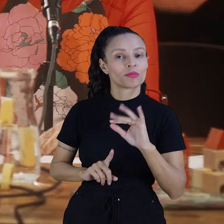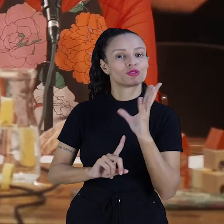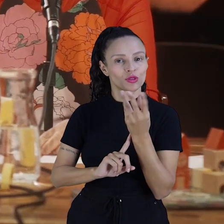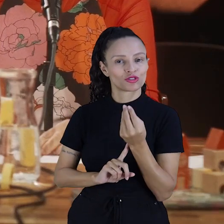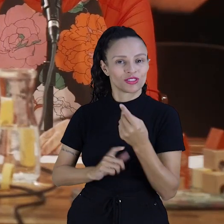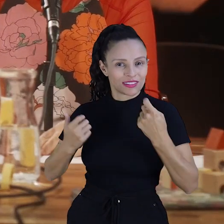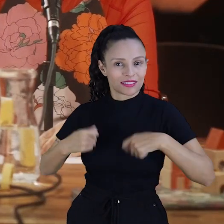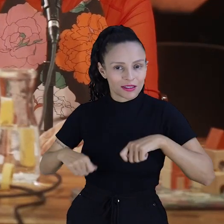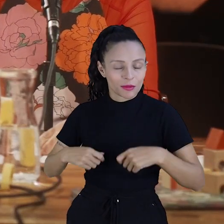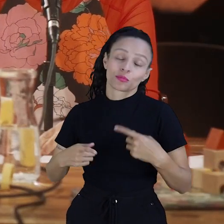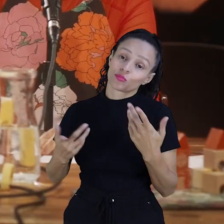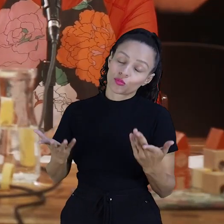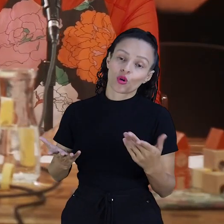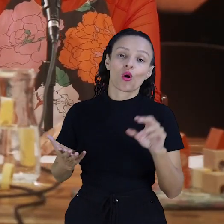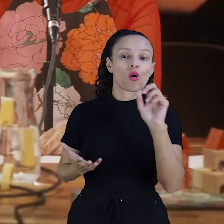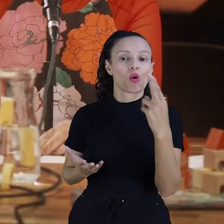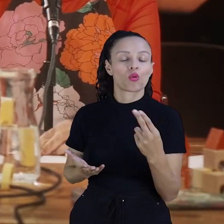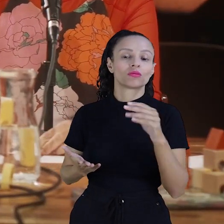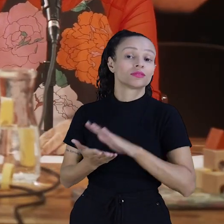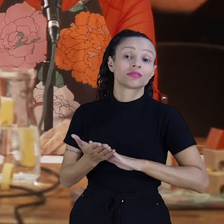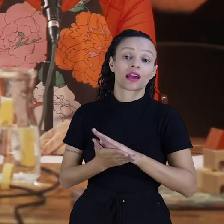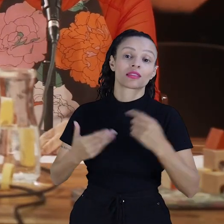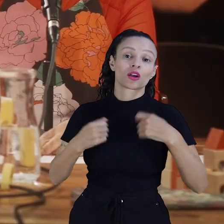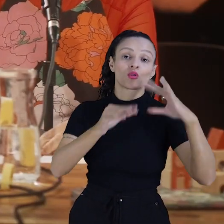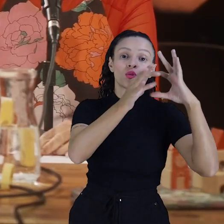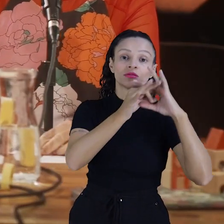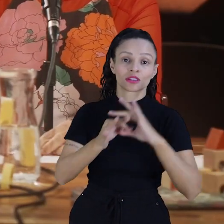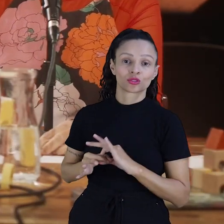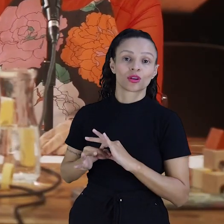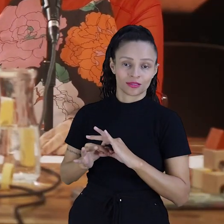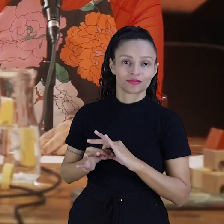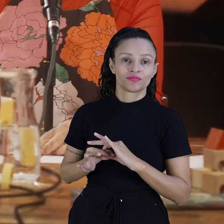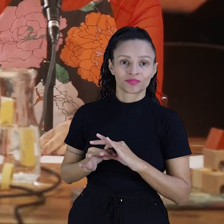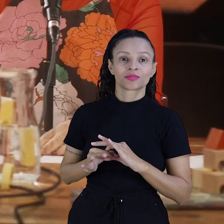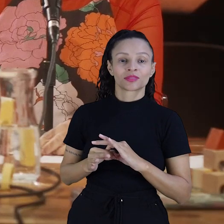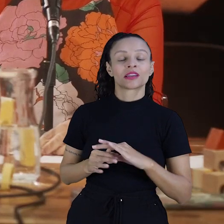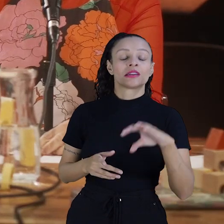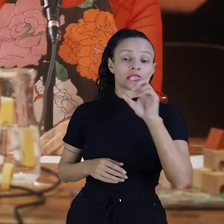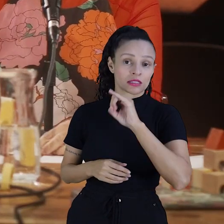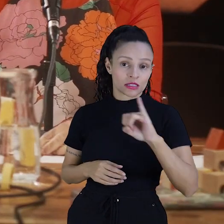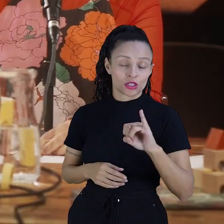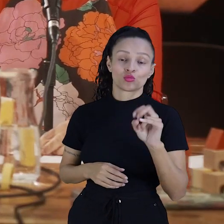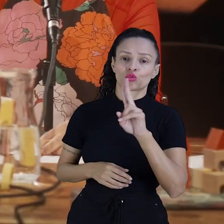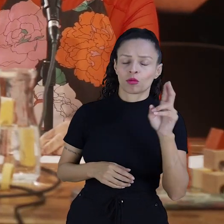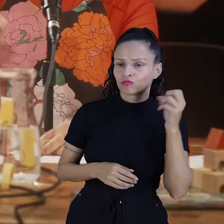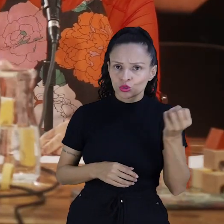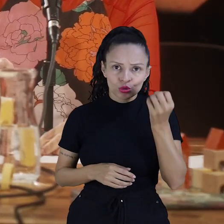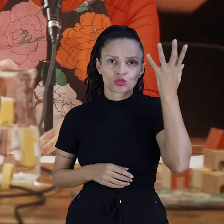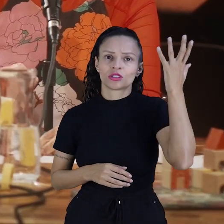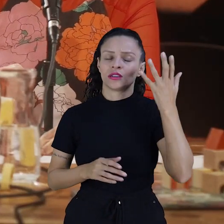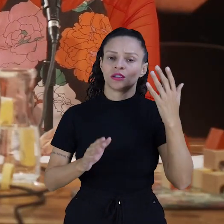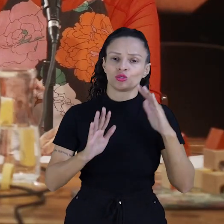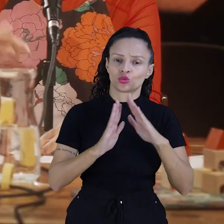nome desses artistas necessariamente. Sim. Ou sem precisar contextualizá-los em tempo e espaço. Exato. Se o nome